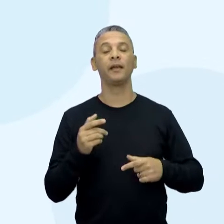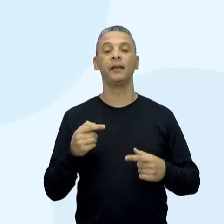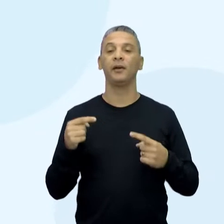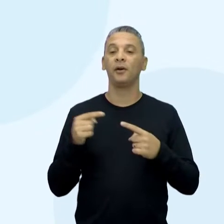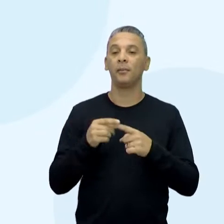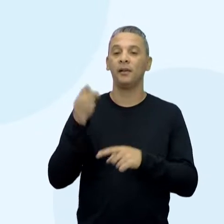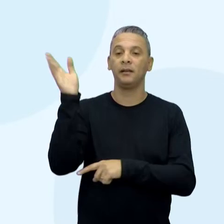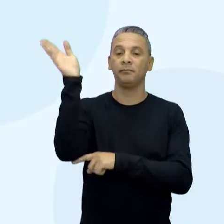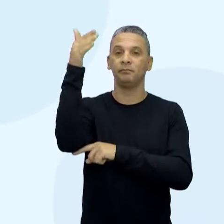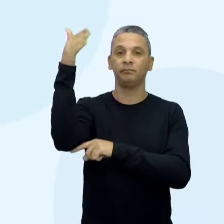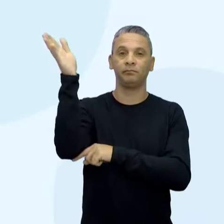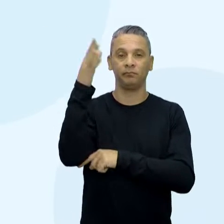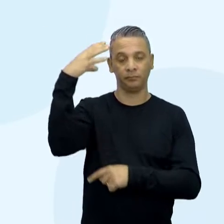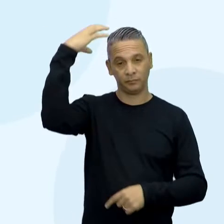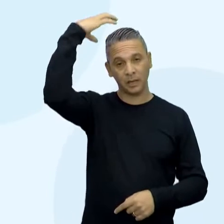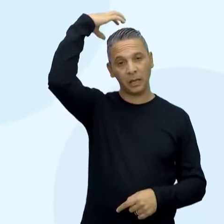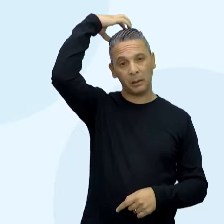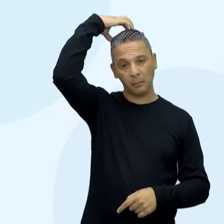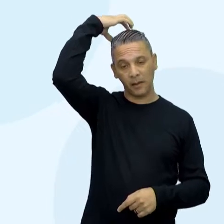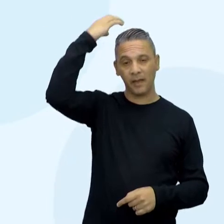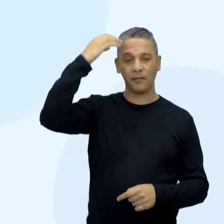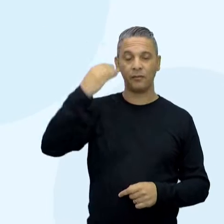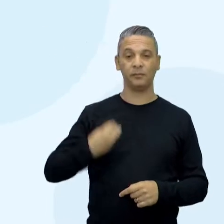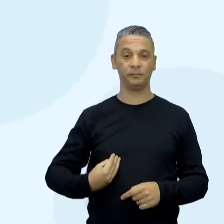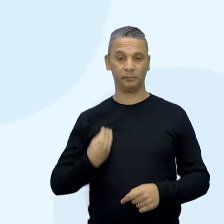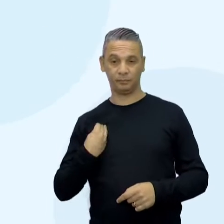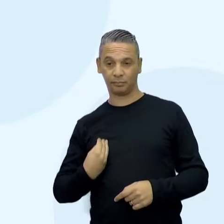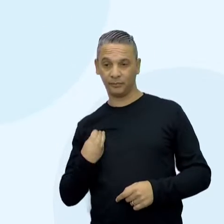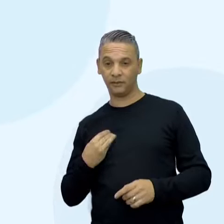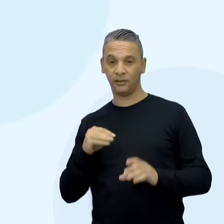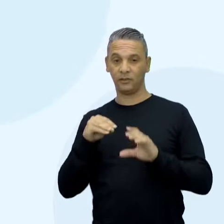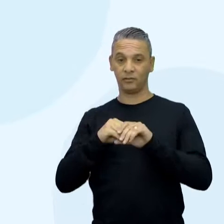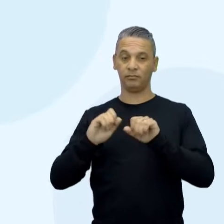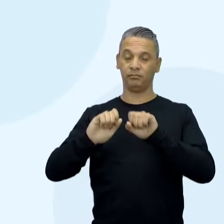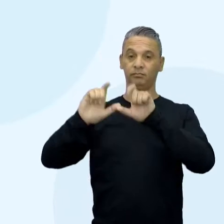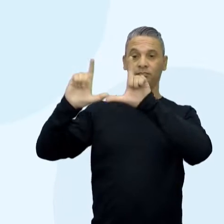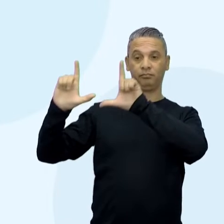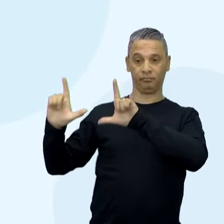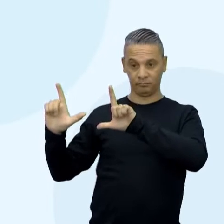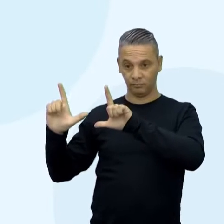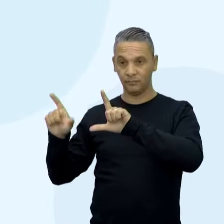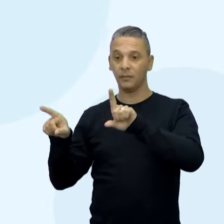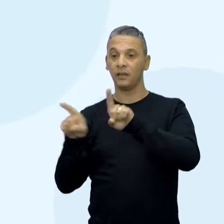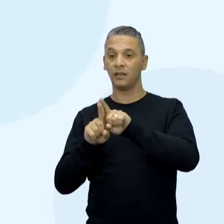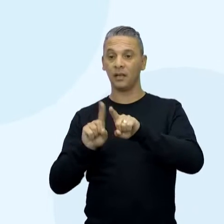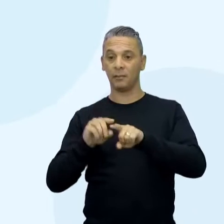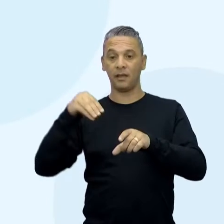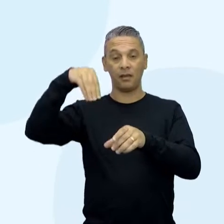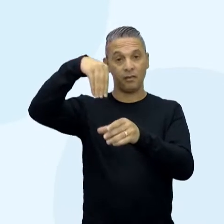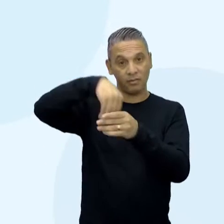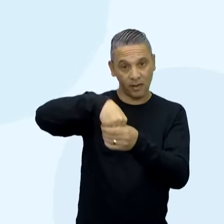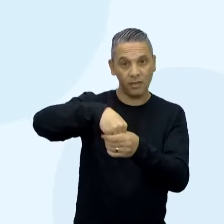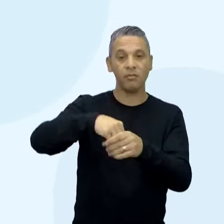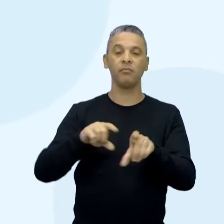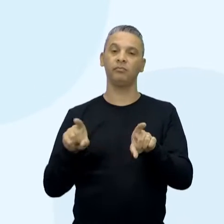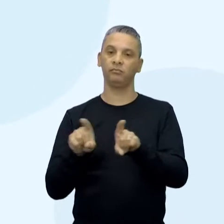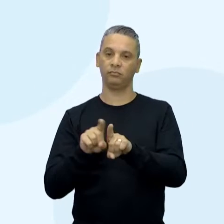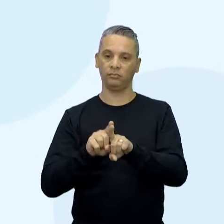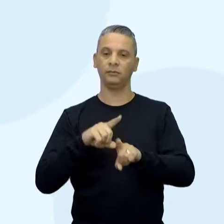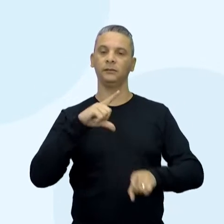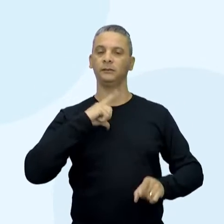da bandeira imperial que estão presentes na fachada da igreja, né, na frente dela e também na parte